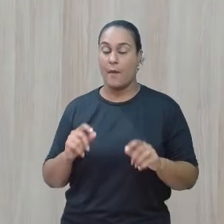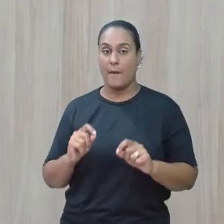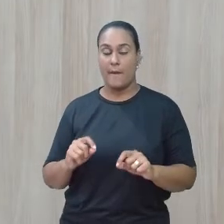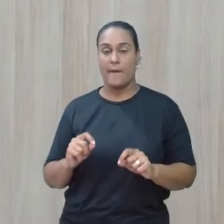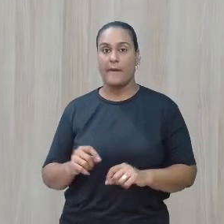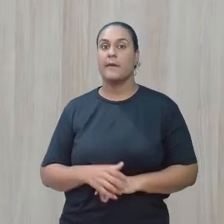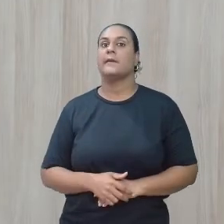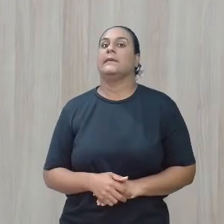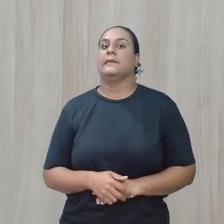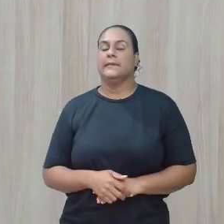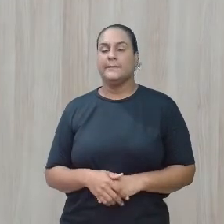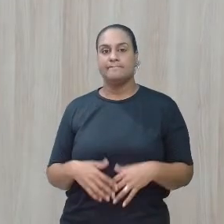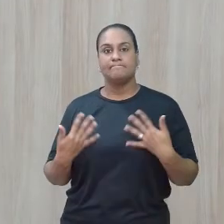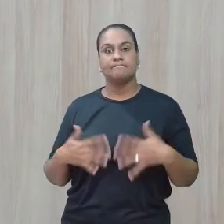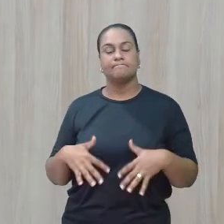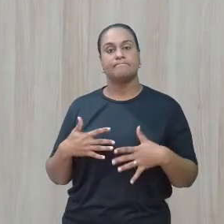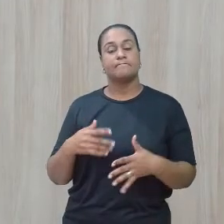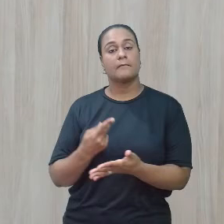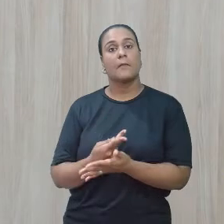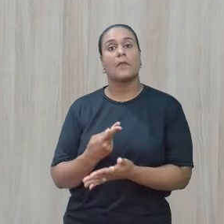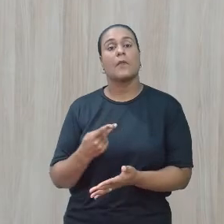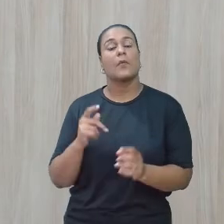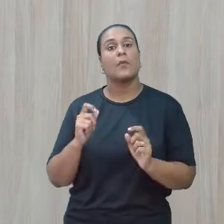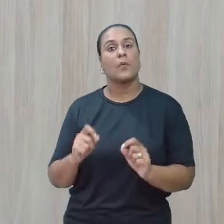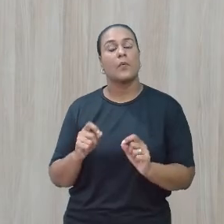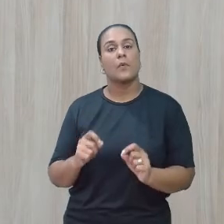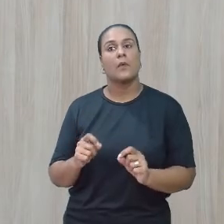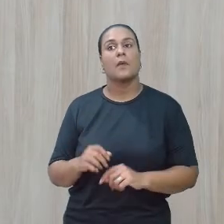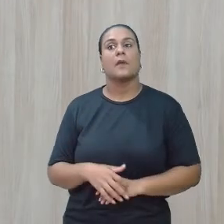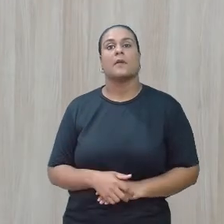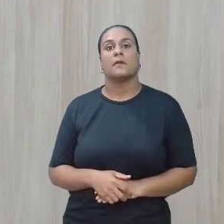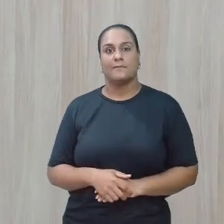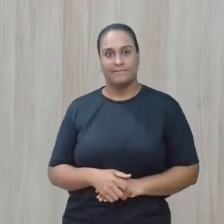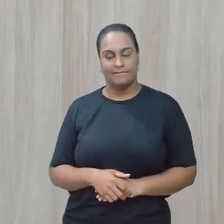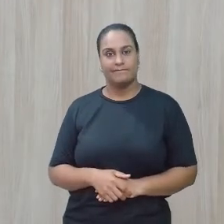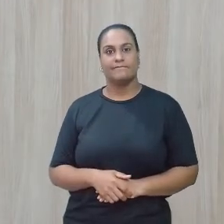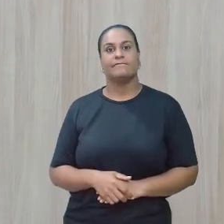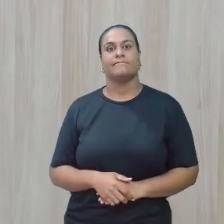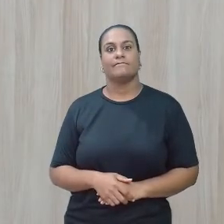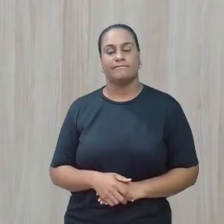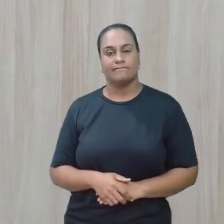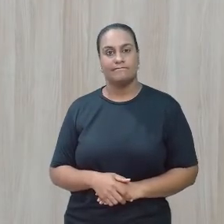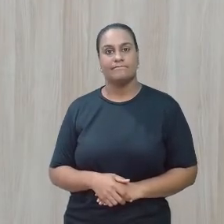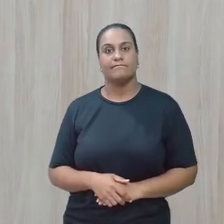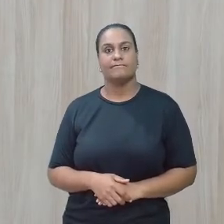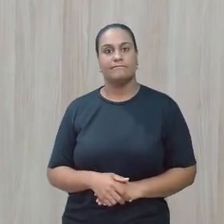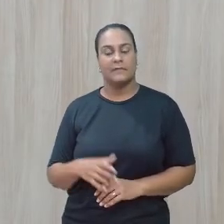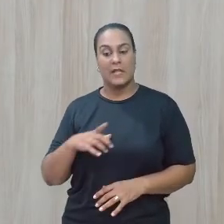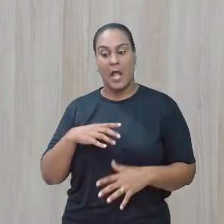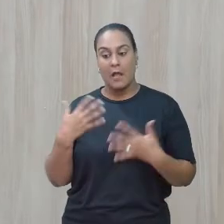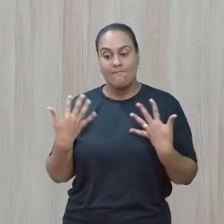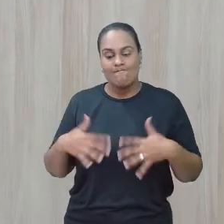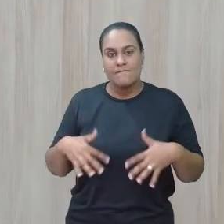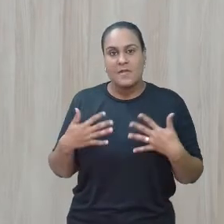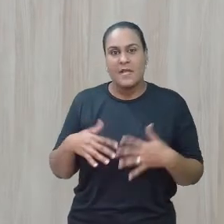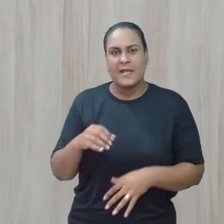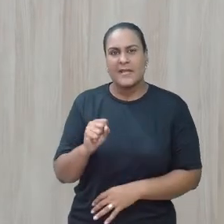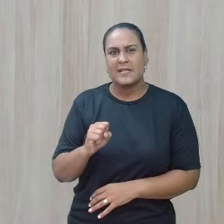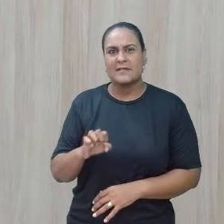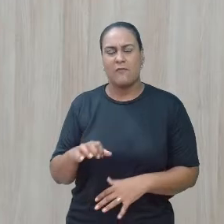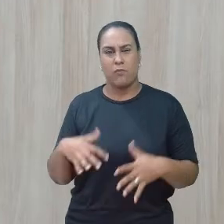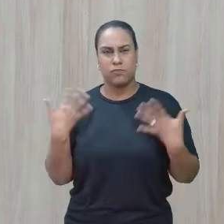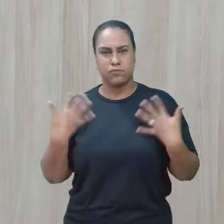Esse desastre natural ele vai causar a partir da sua magnitude, né, da sua intensidade. Se for